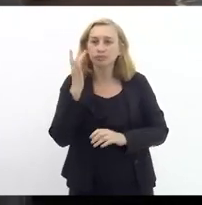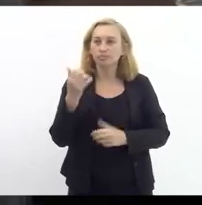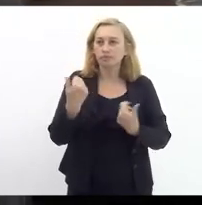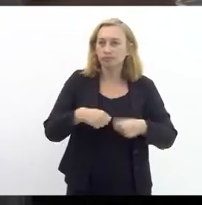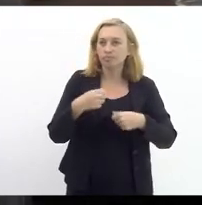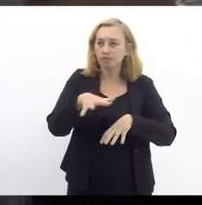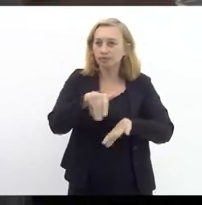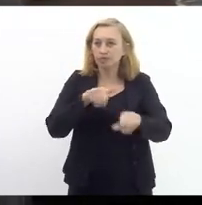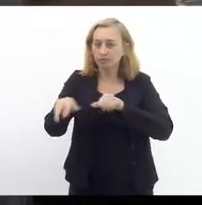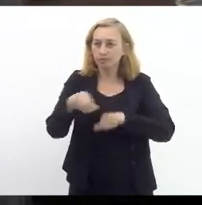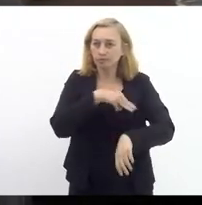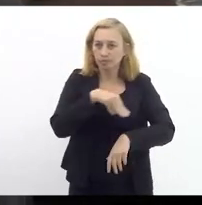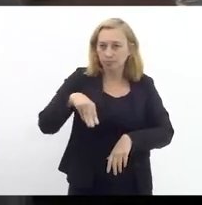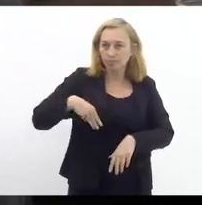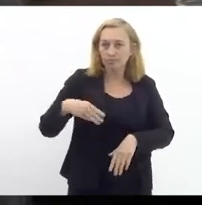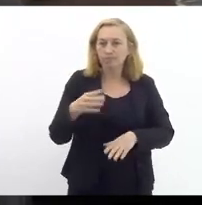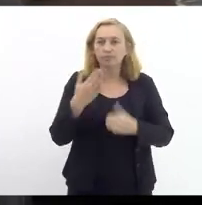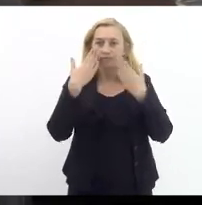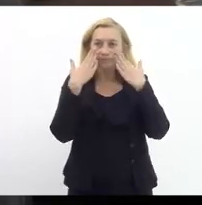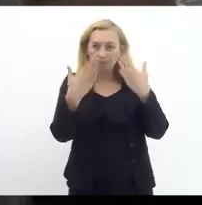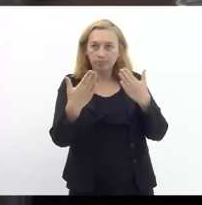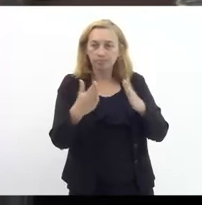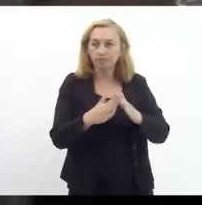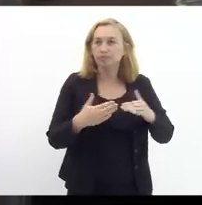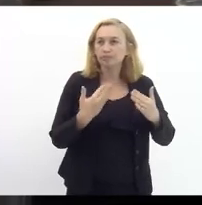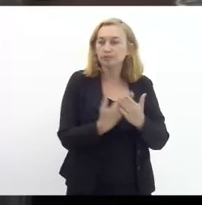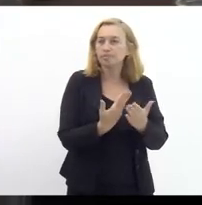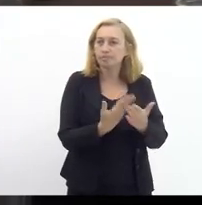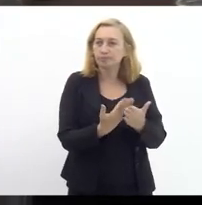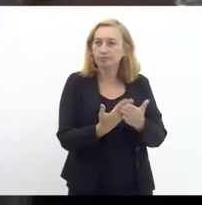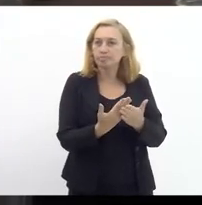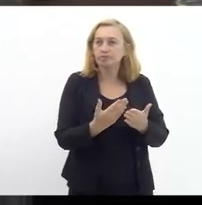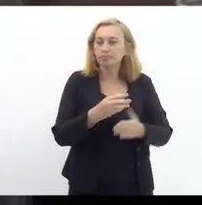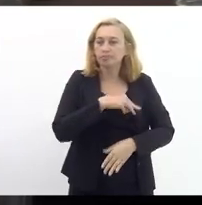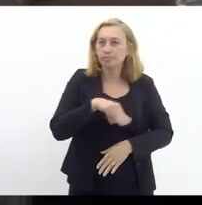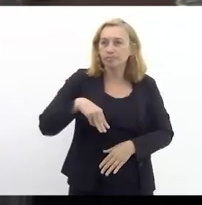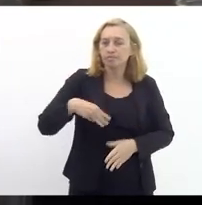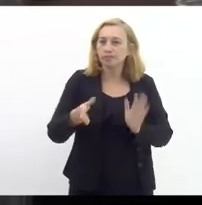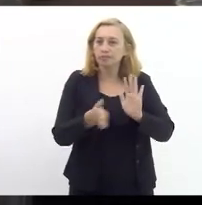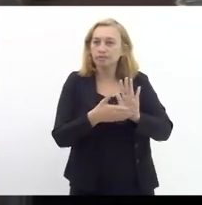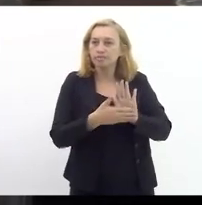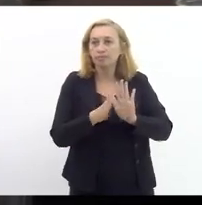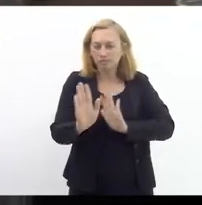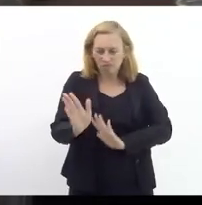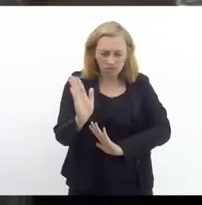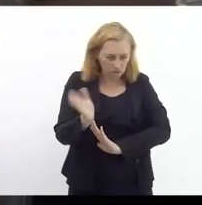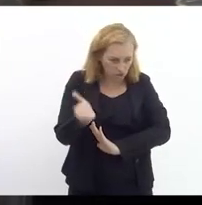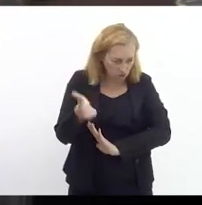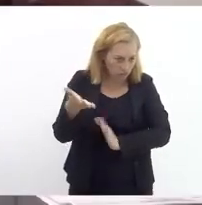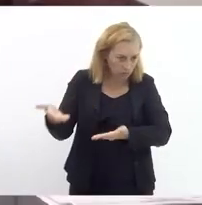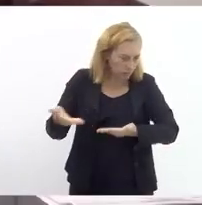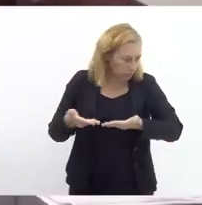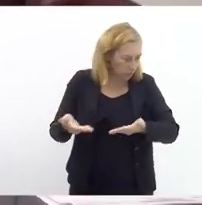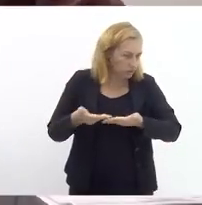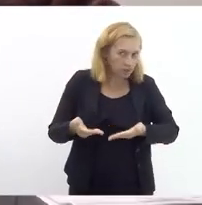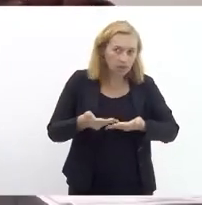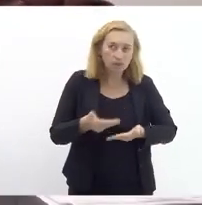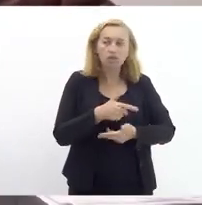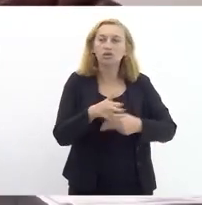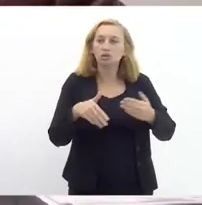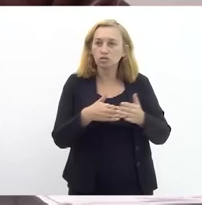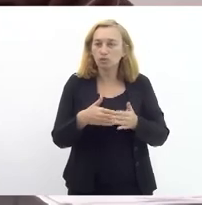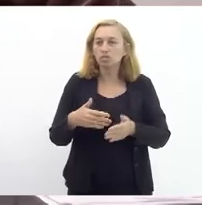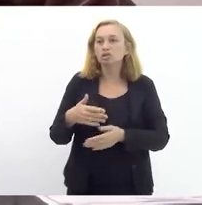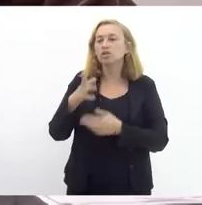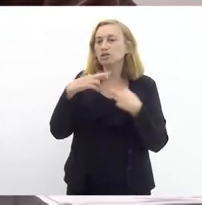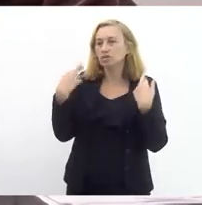Ministério Público. A gente apresentou um requerimento para o Ministério Público, Rafaela, fazendo a proposta. Só, o Ministério Público já foi convidado em todas as reuniões, da mesma